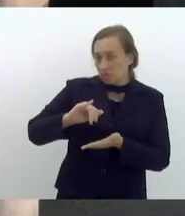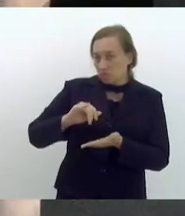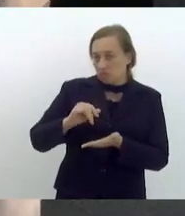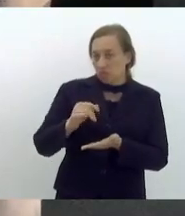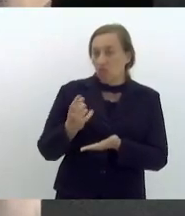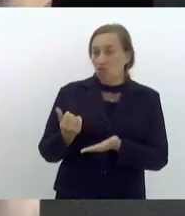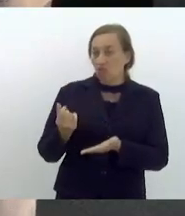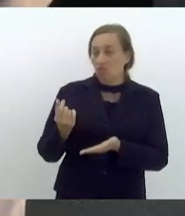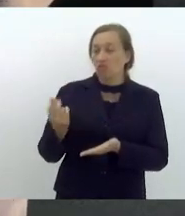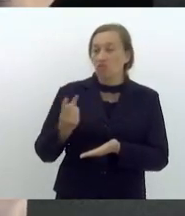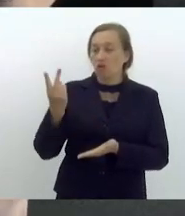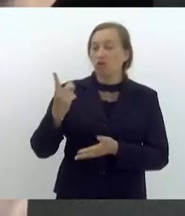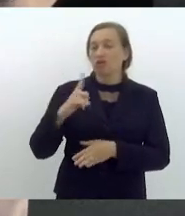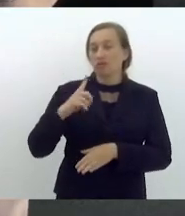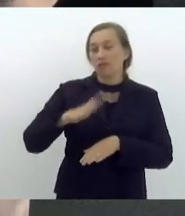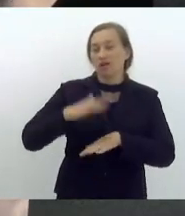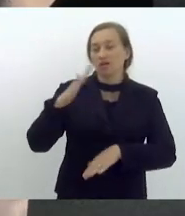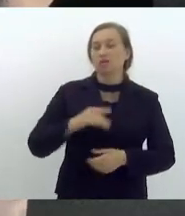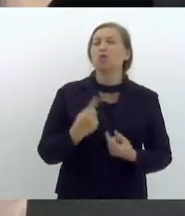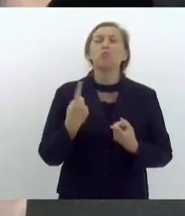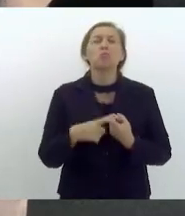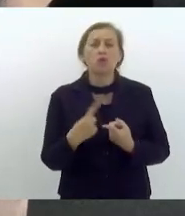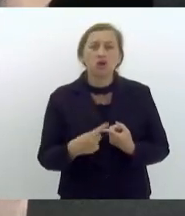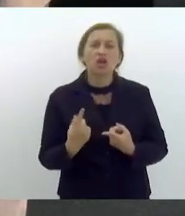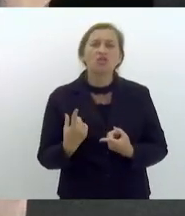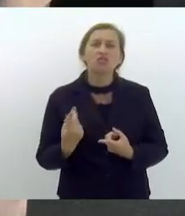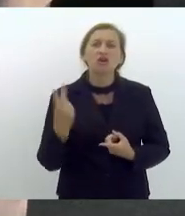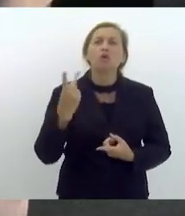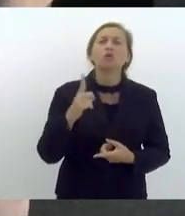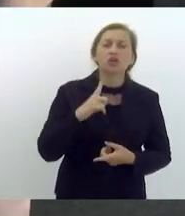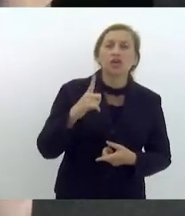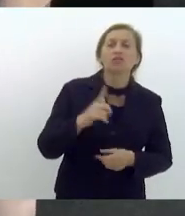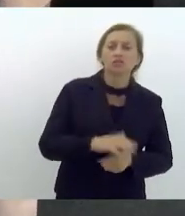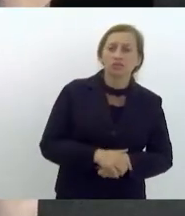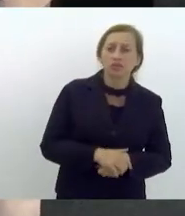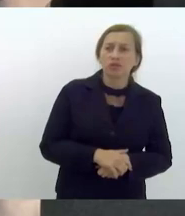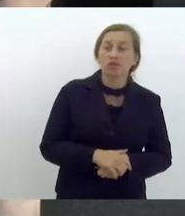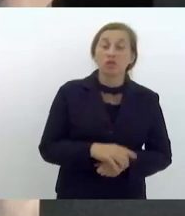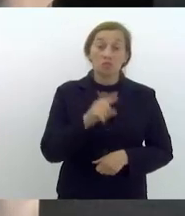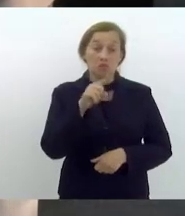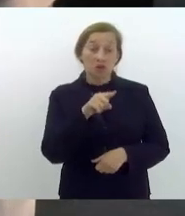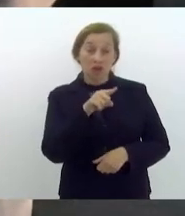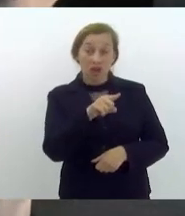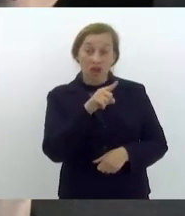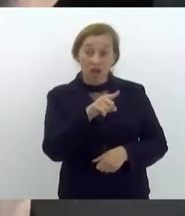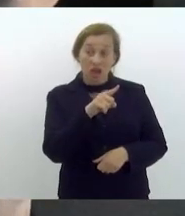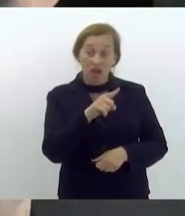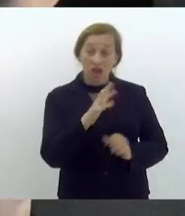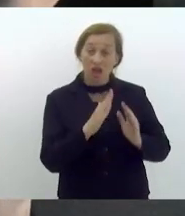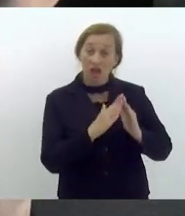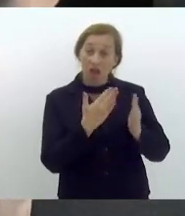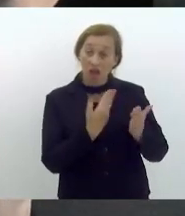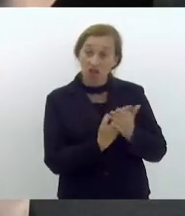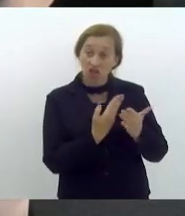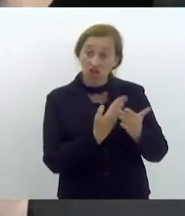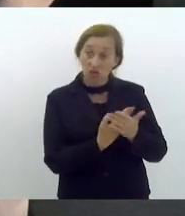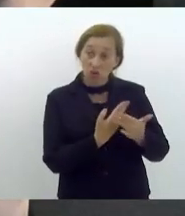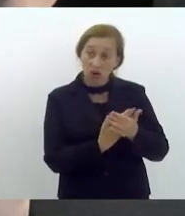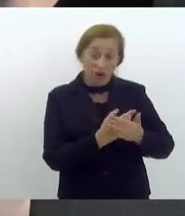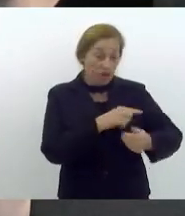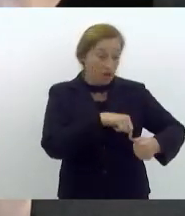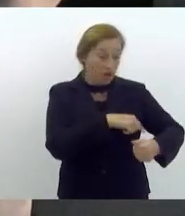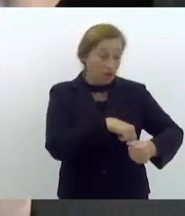econômico fala mais alto e por que que fala mais alto porque ele é Cantina lá duma escolinha lá em Campo Grande